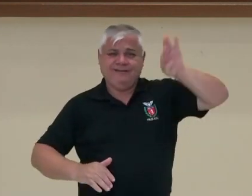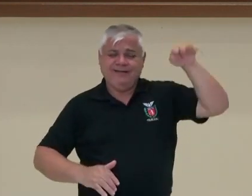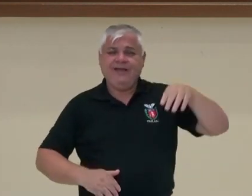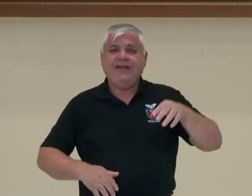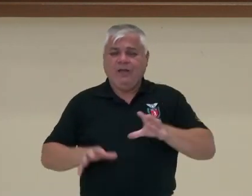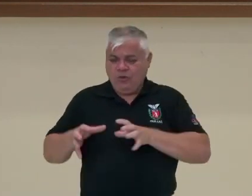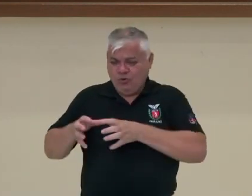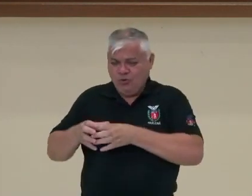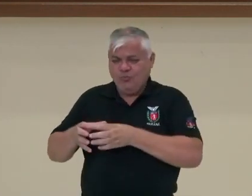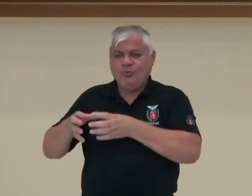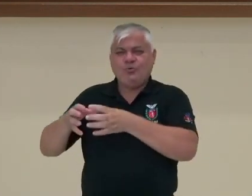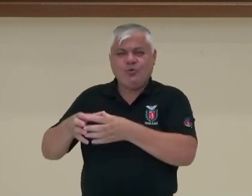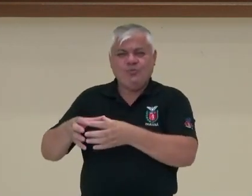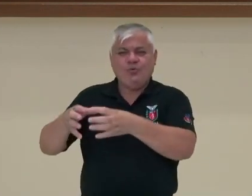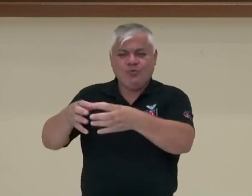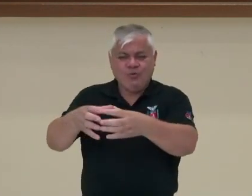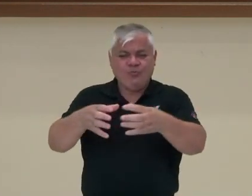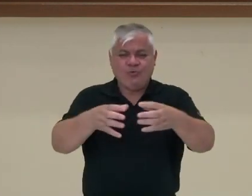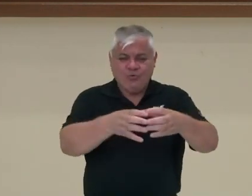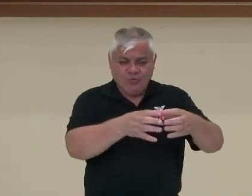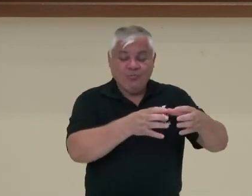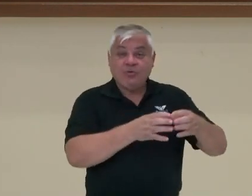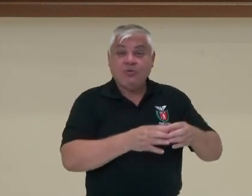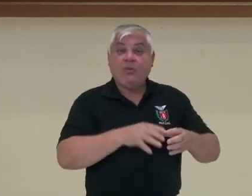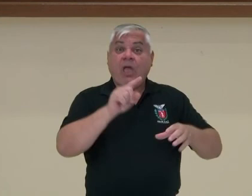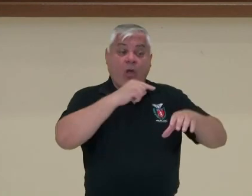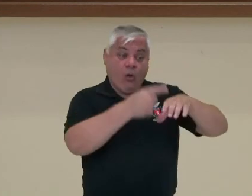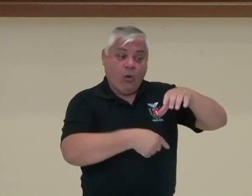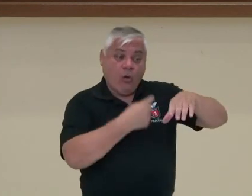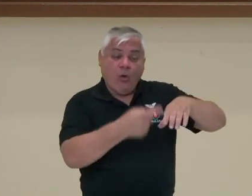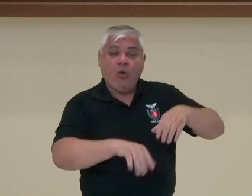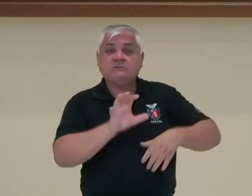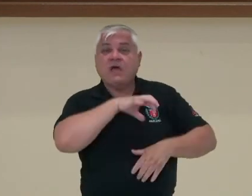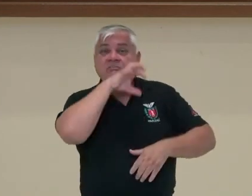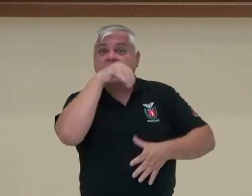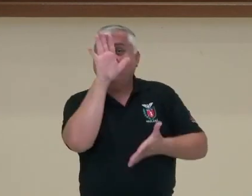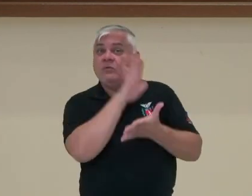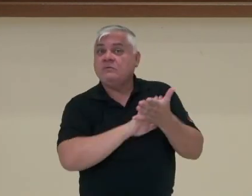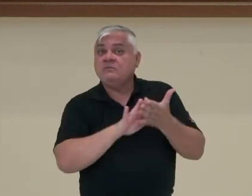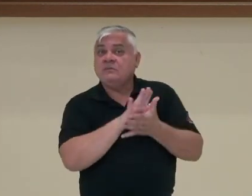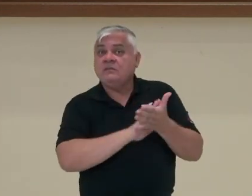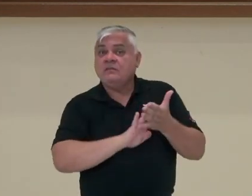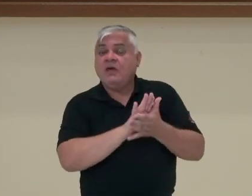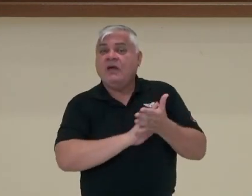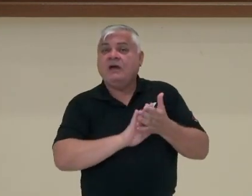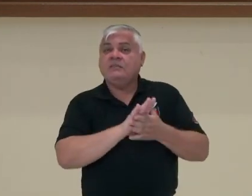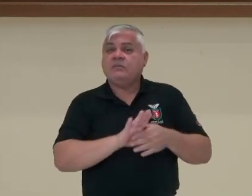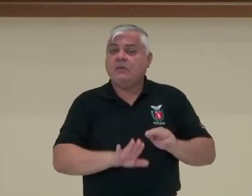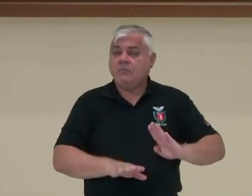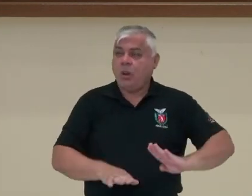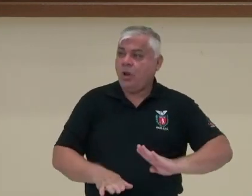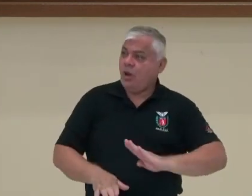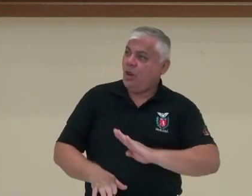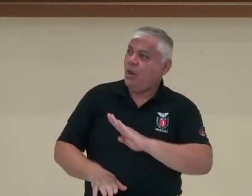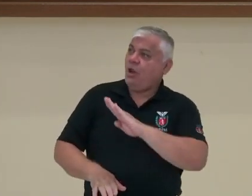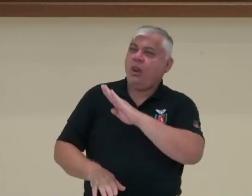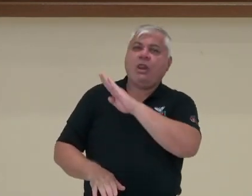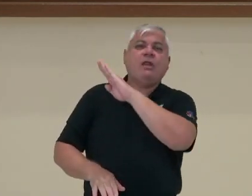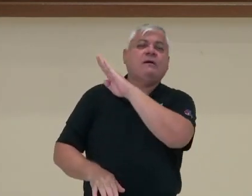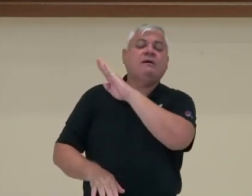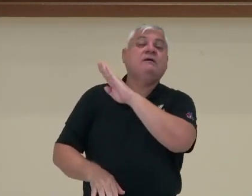que, mesmo sem roda e sem conseguir até usar animal de tração, porque era tão íngreme que era impossível usar